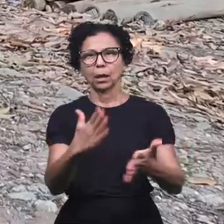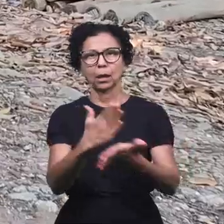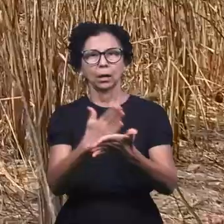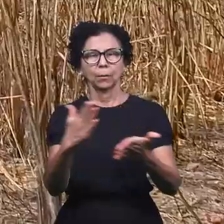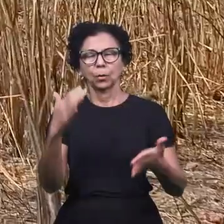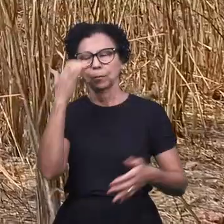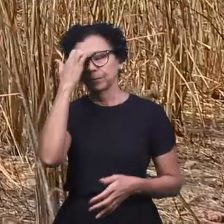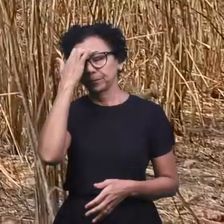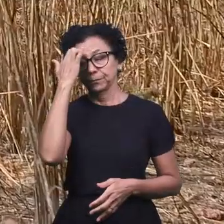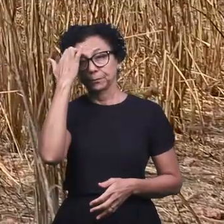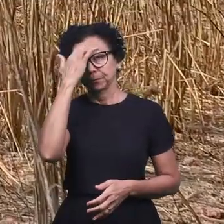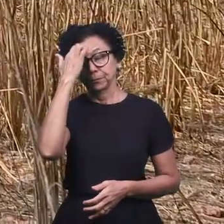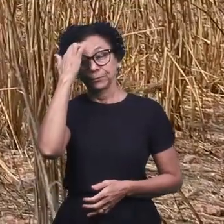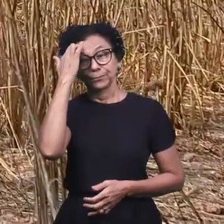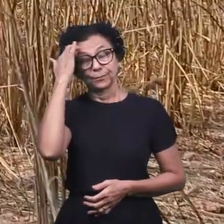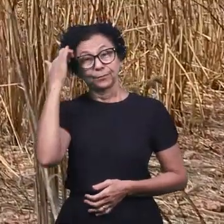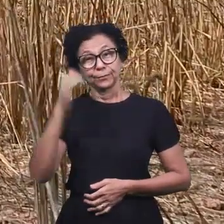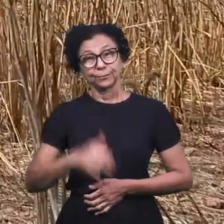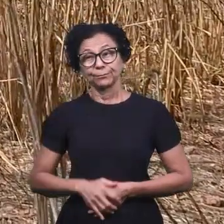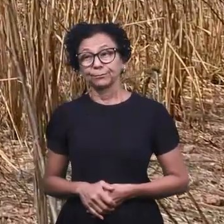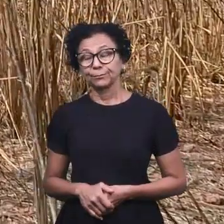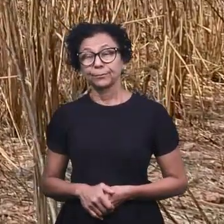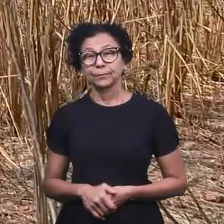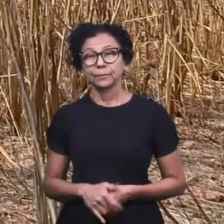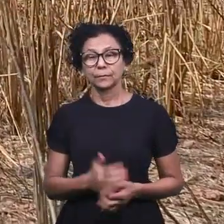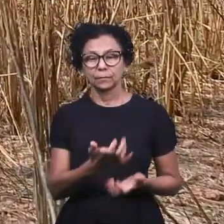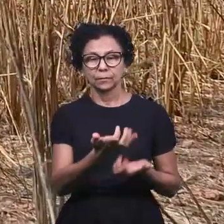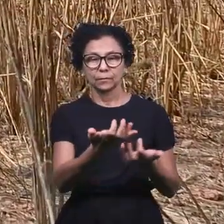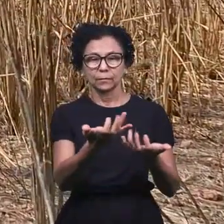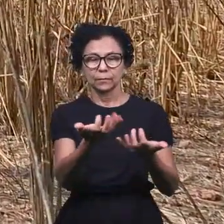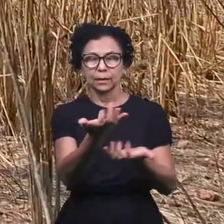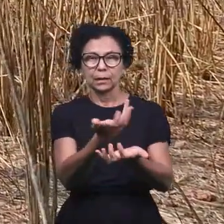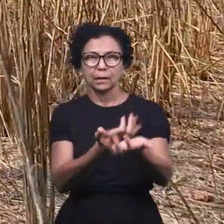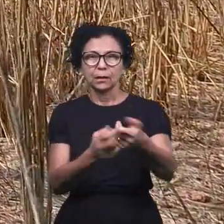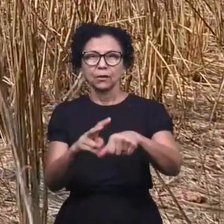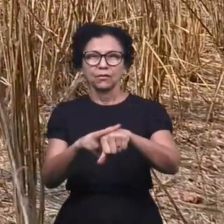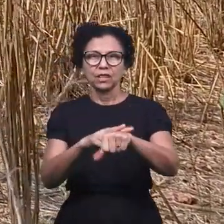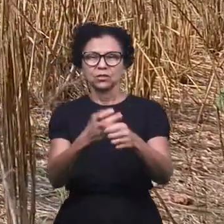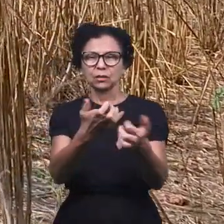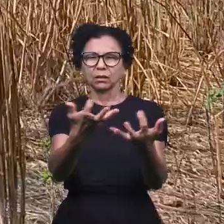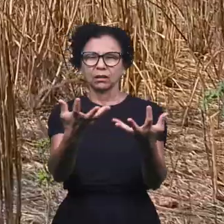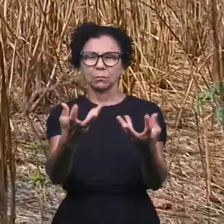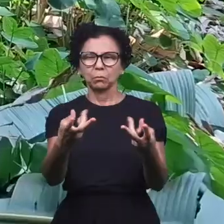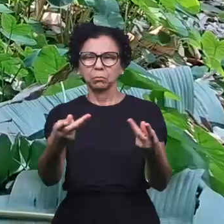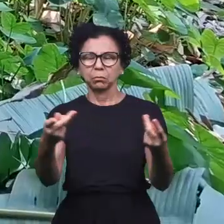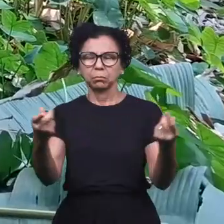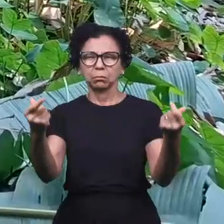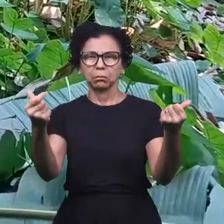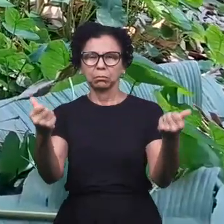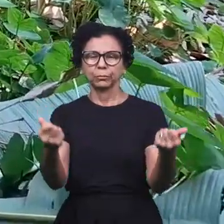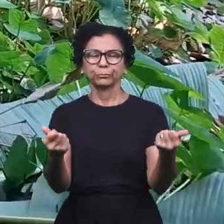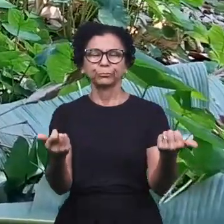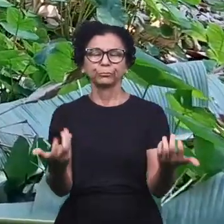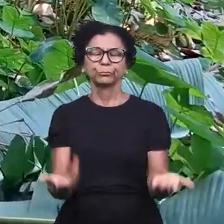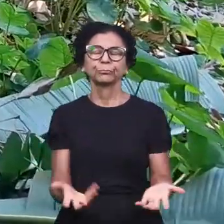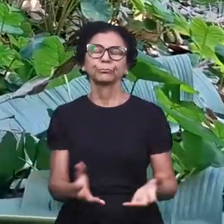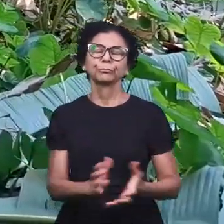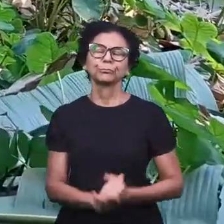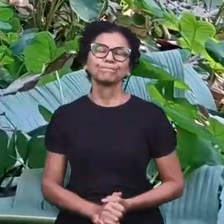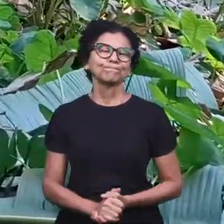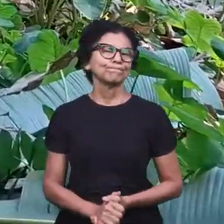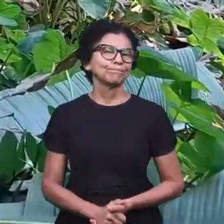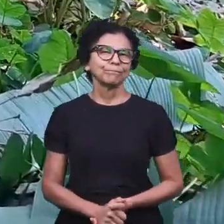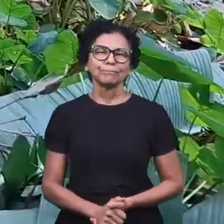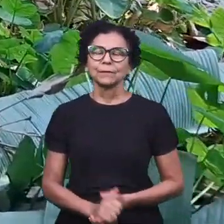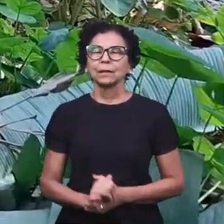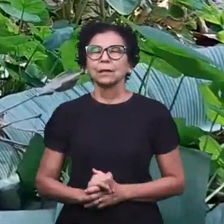água. Diante de um pasto seco, altas temperaturas e escassez de água, o produtor optou por cortar parte